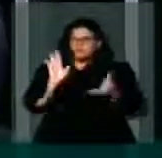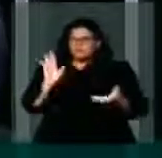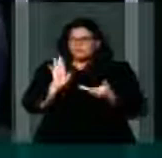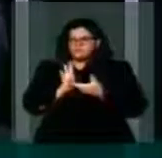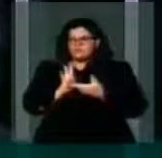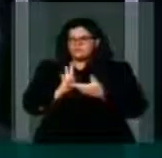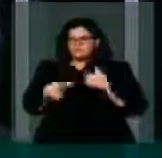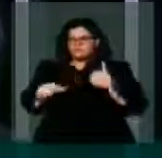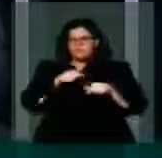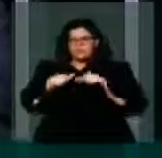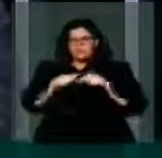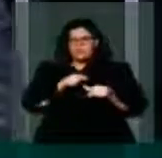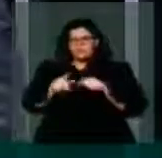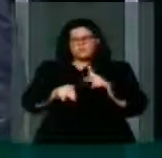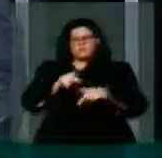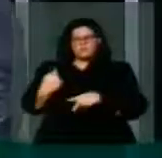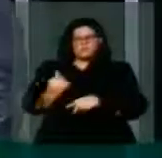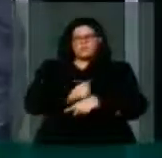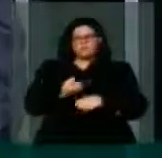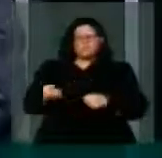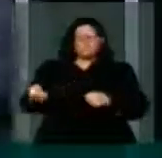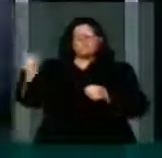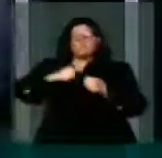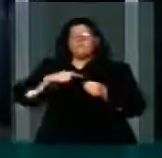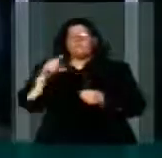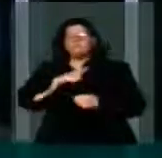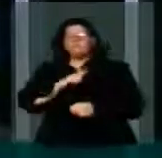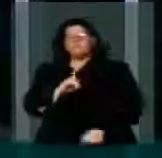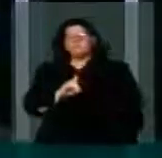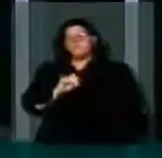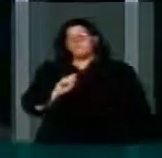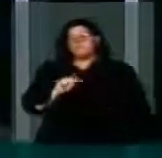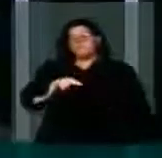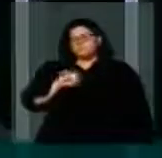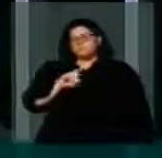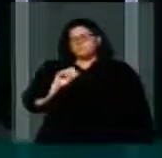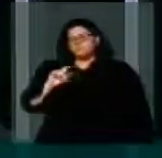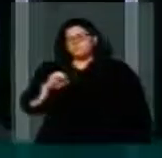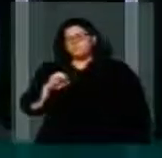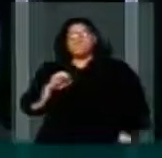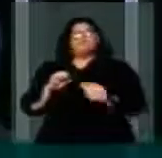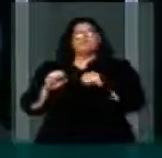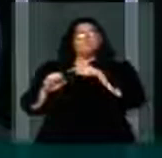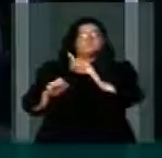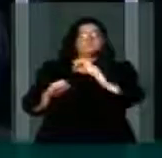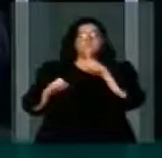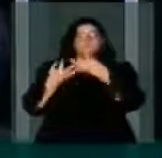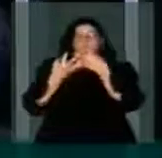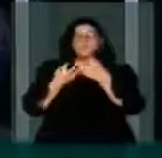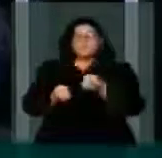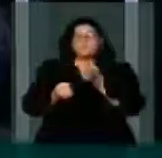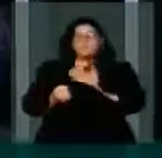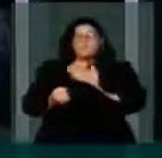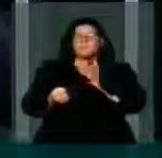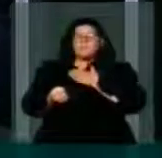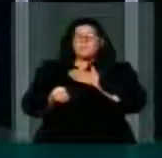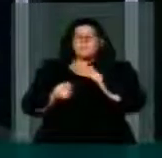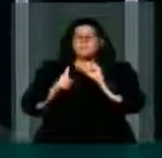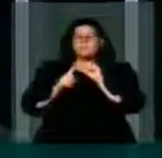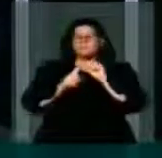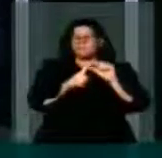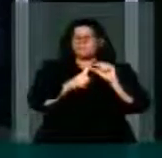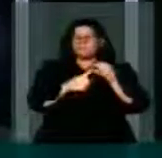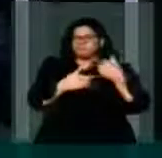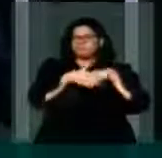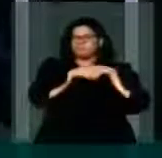nosso povo volte a ter dignidade. E eu não vou permitir, com o meu mandato, com o meu voto e com a minha palavra, que coloquem